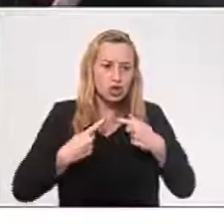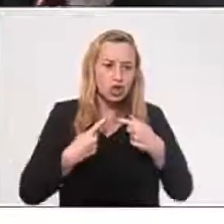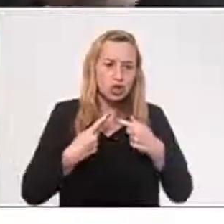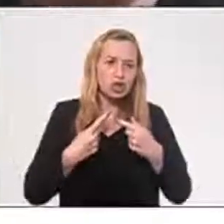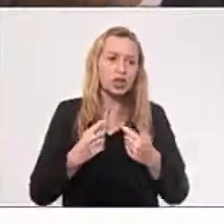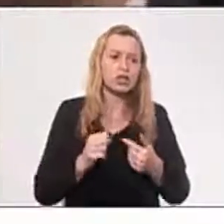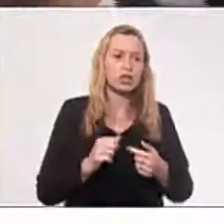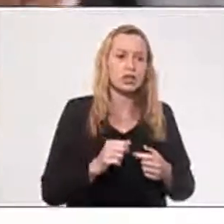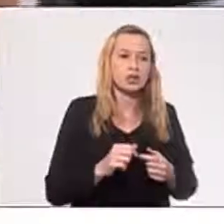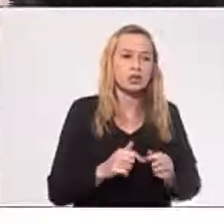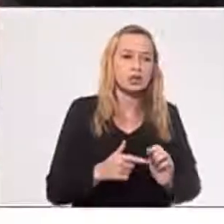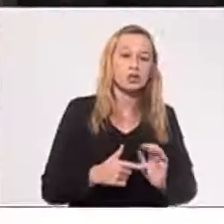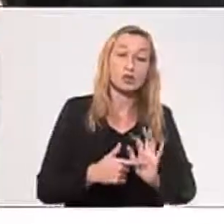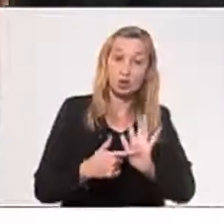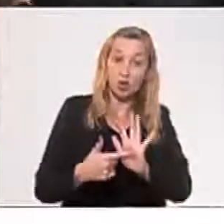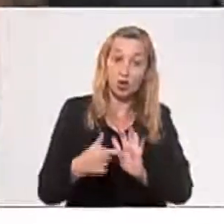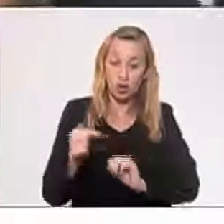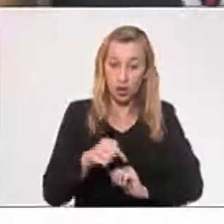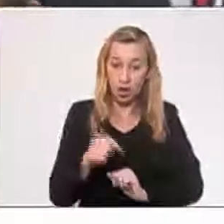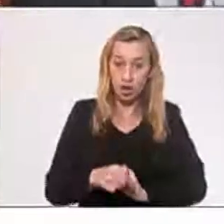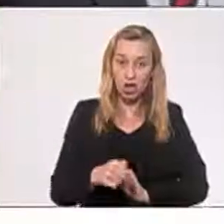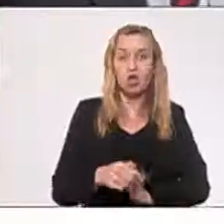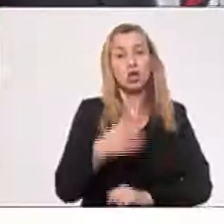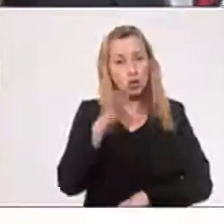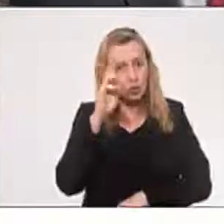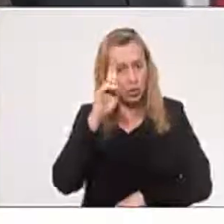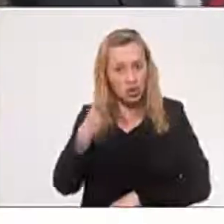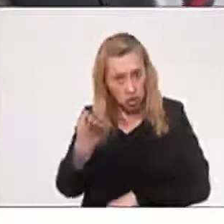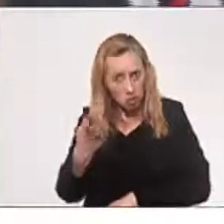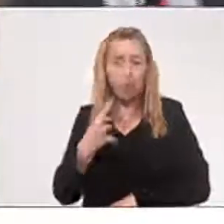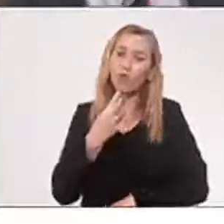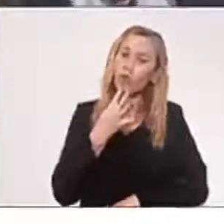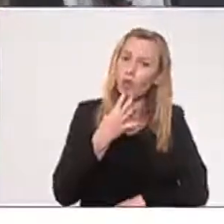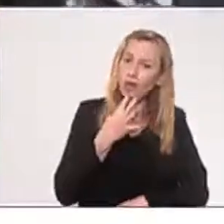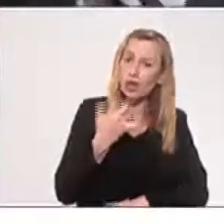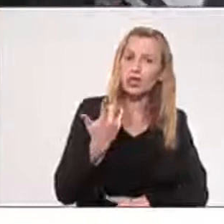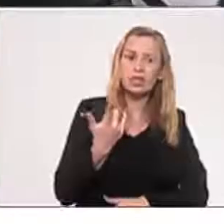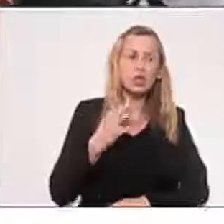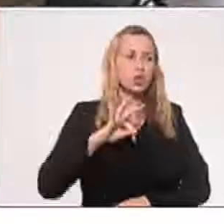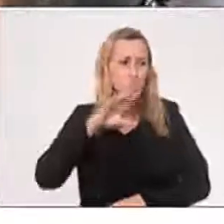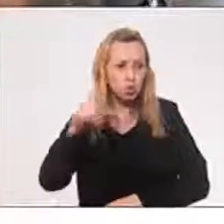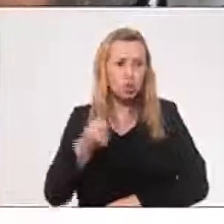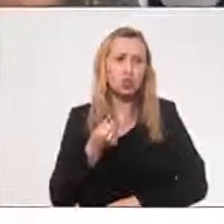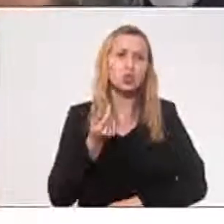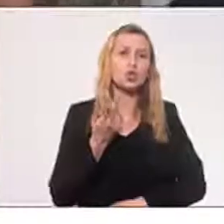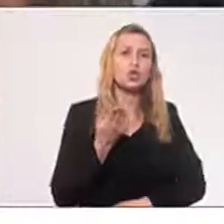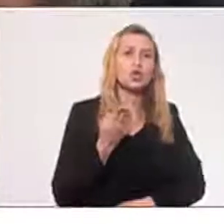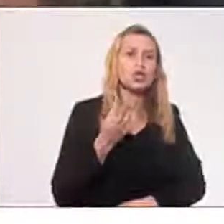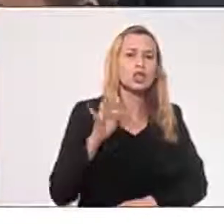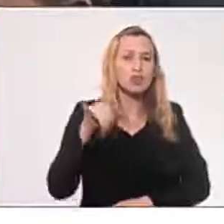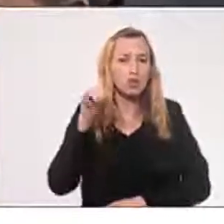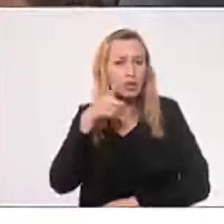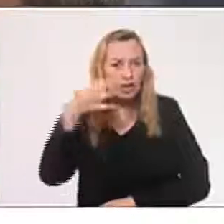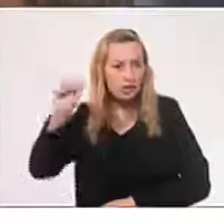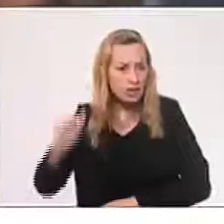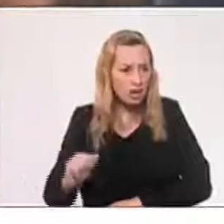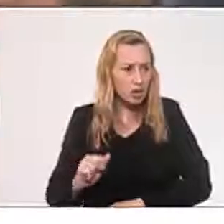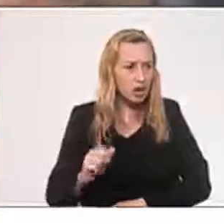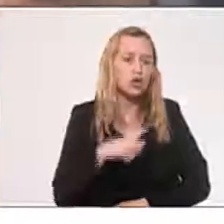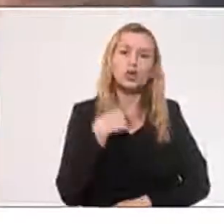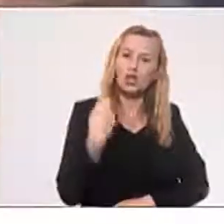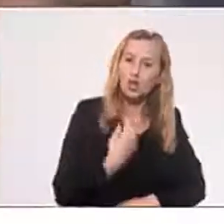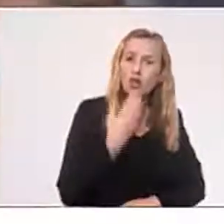leva aqui, e aí o senhor, com conhecedor que é de tudo que se diz a tributação, o que